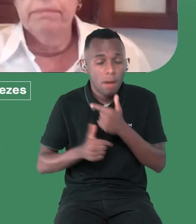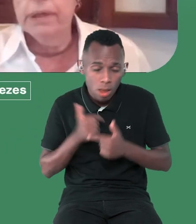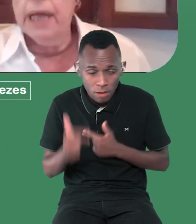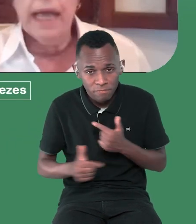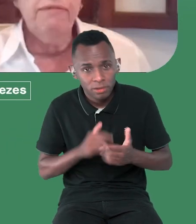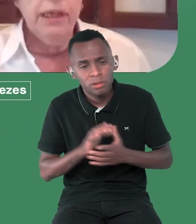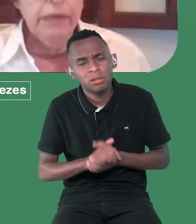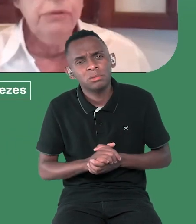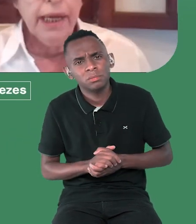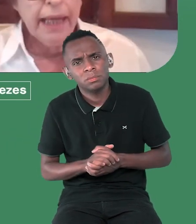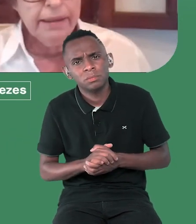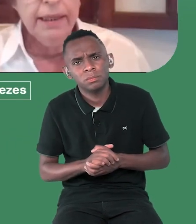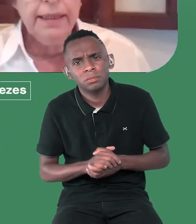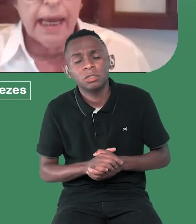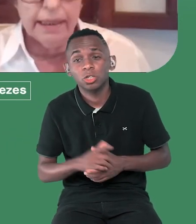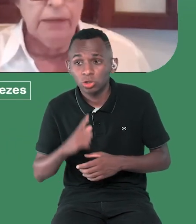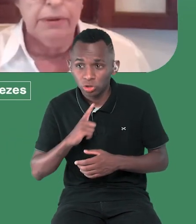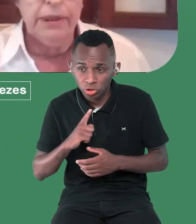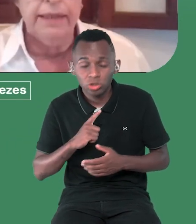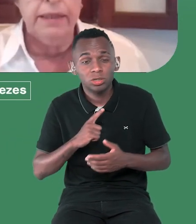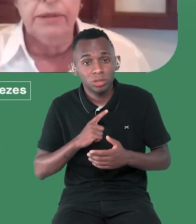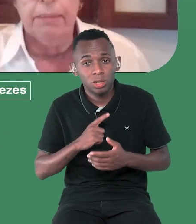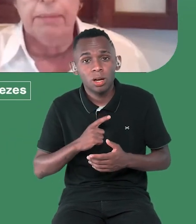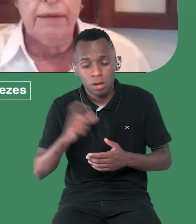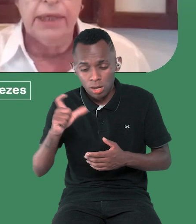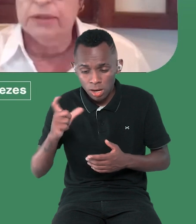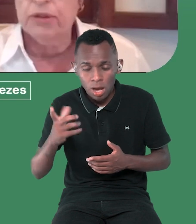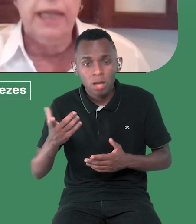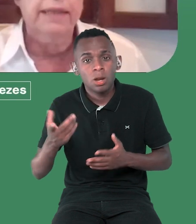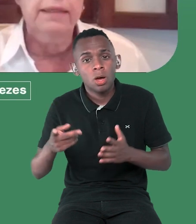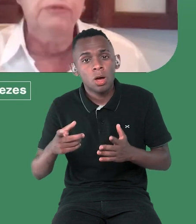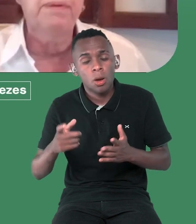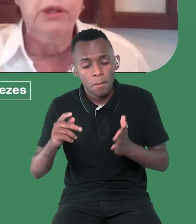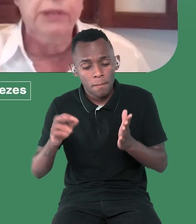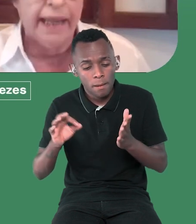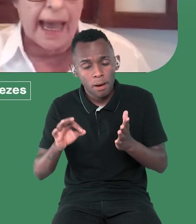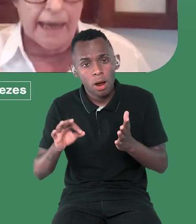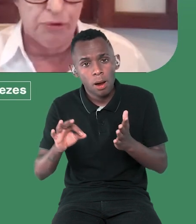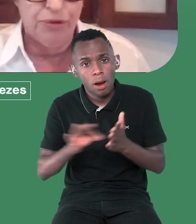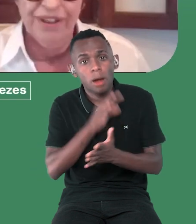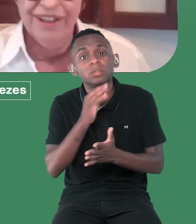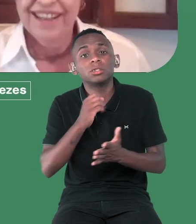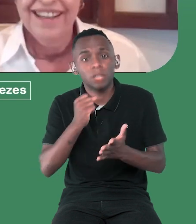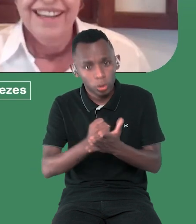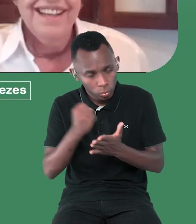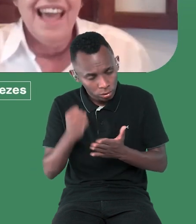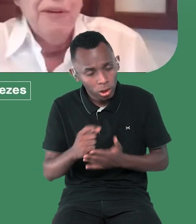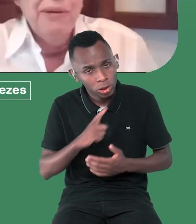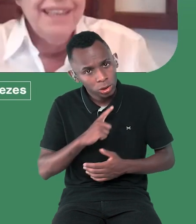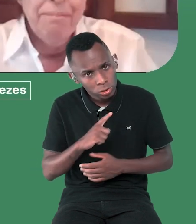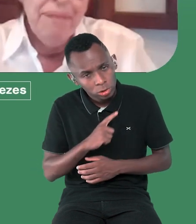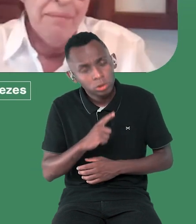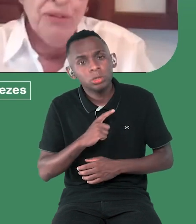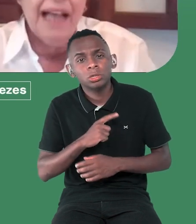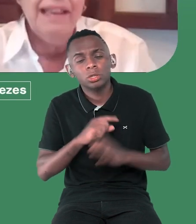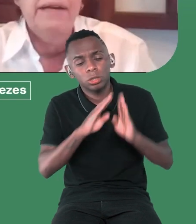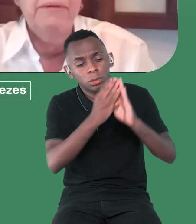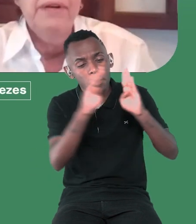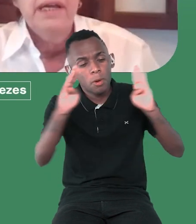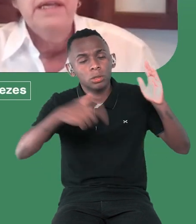e ganhava... Eu tinha carteira assinada com 13 anos, eu trabalhava na Associação dos Bibliotecários. E aí eu recebia